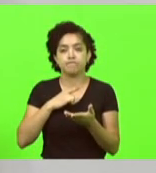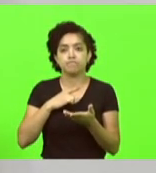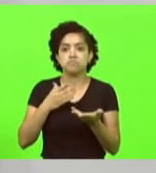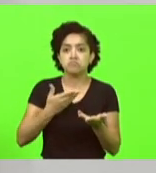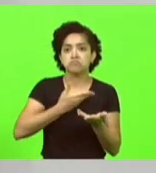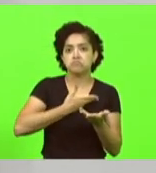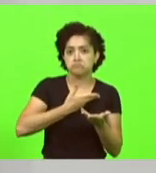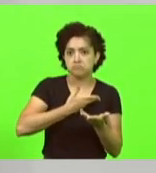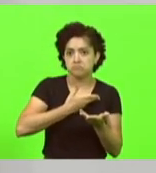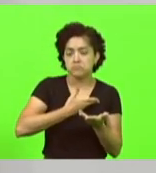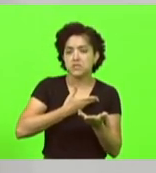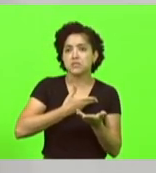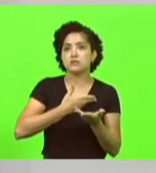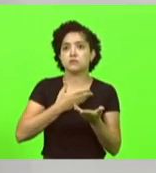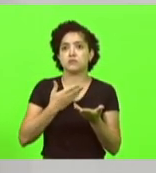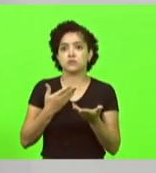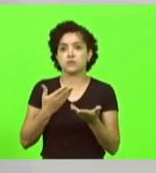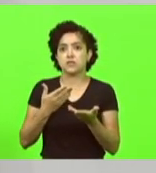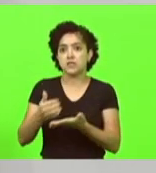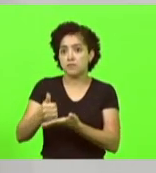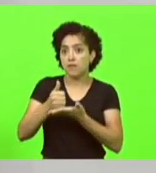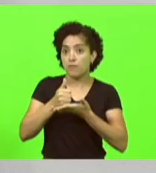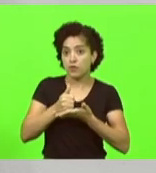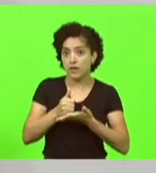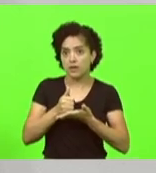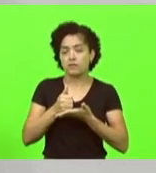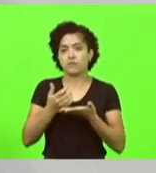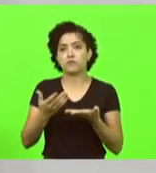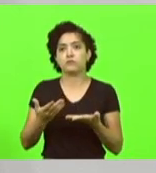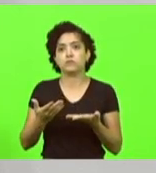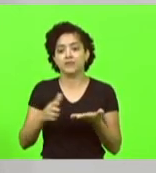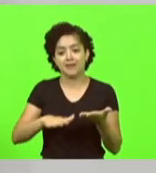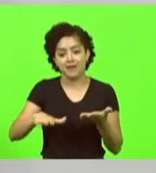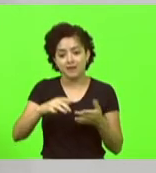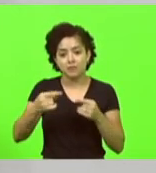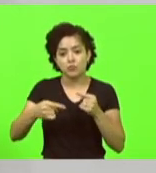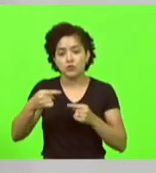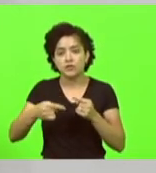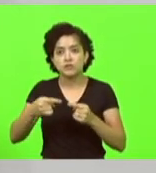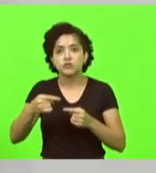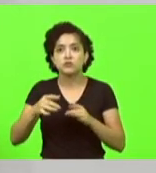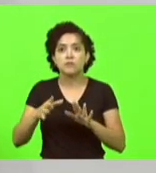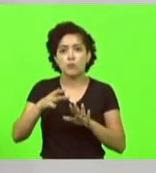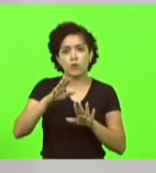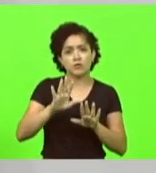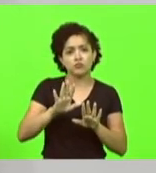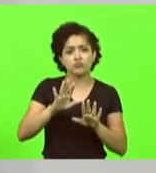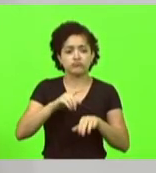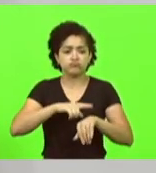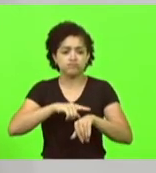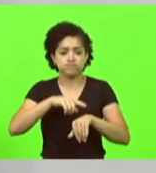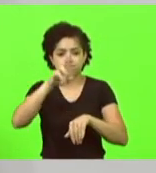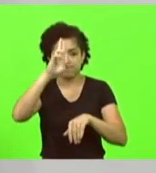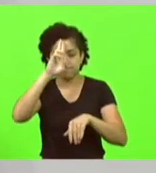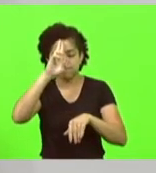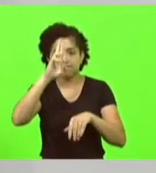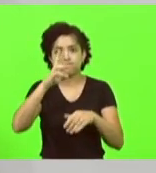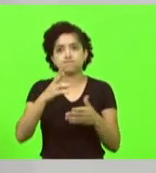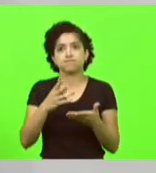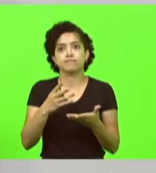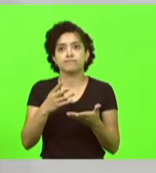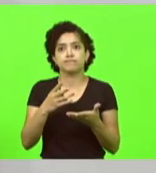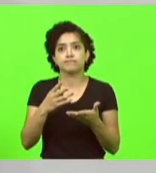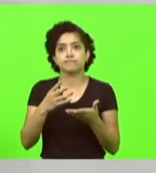que torciam politicamente. Senhores deputados, quando chegava o meio-dia, muitas vezes estava